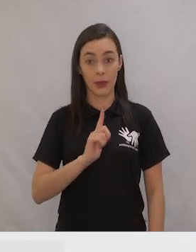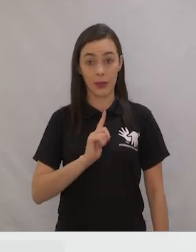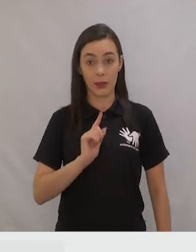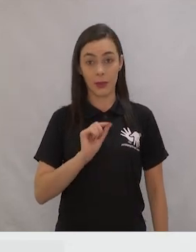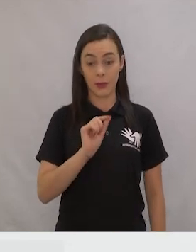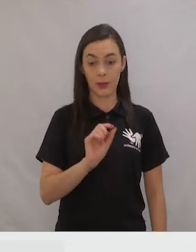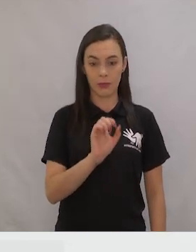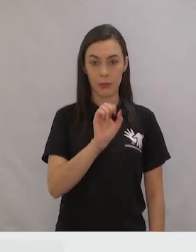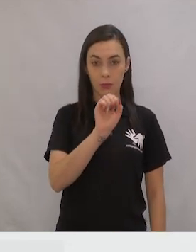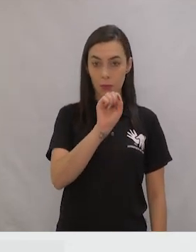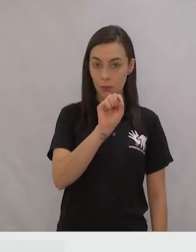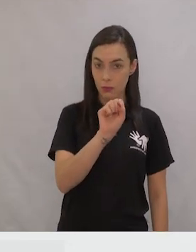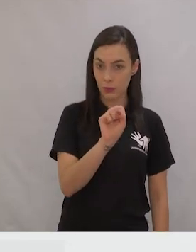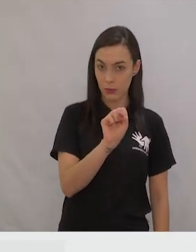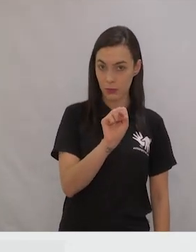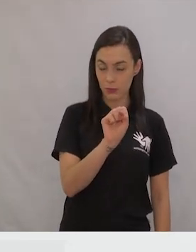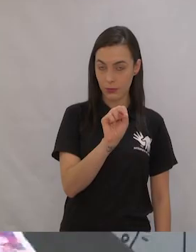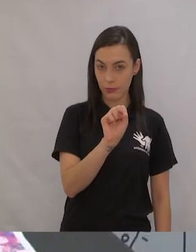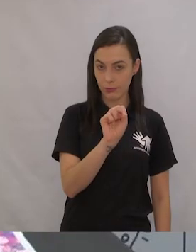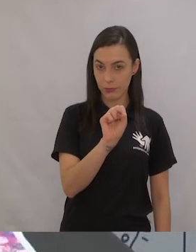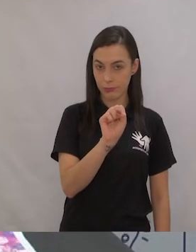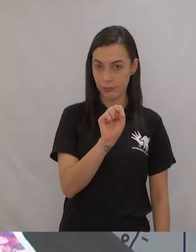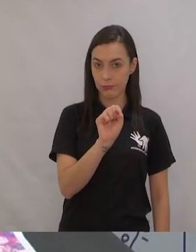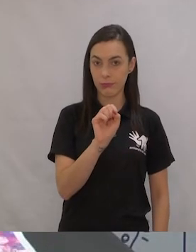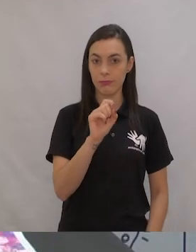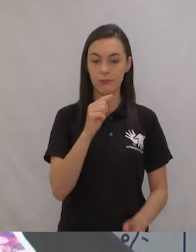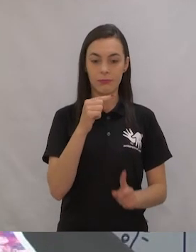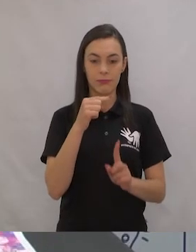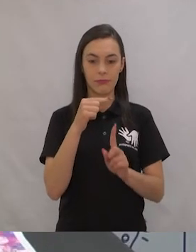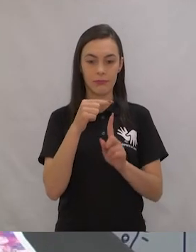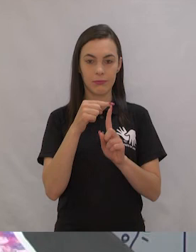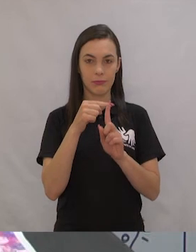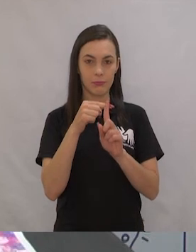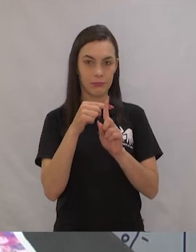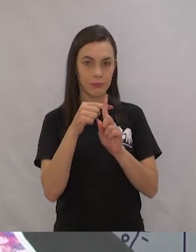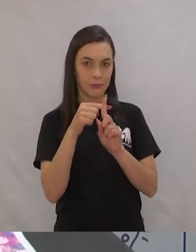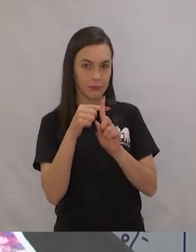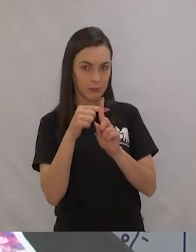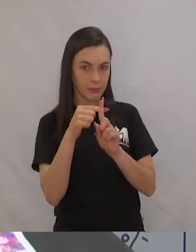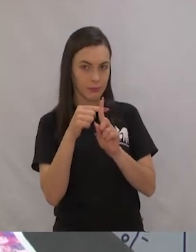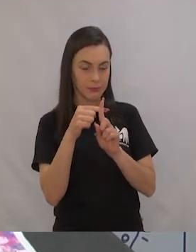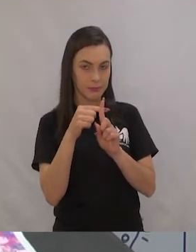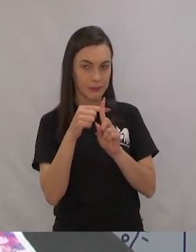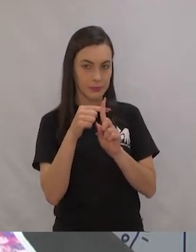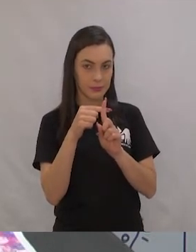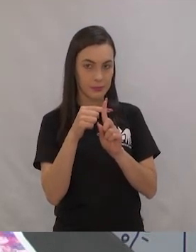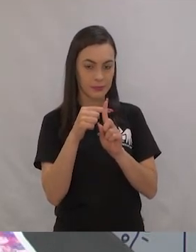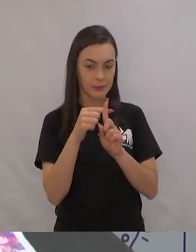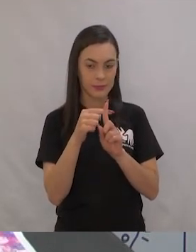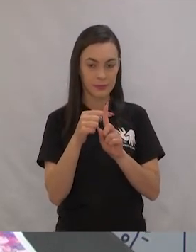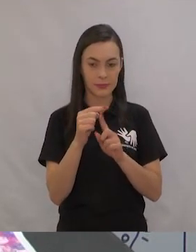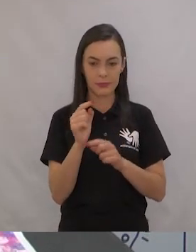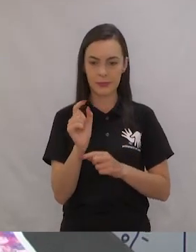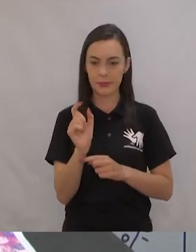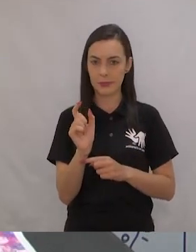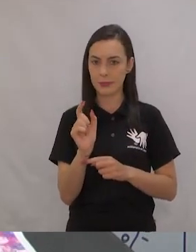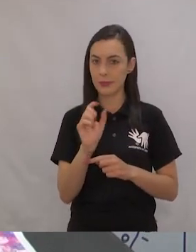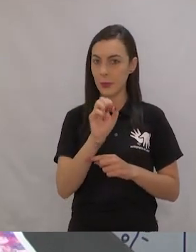Eu tenho aqui o número 8, eu tenho o sinal da adição,